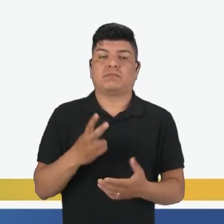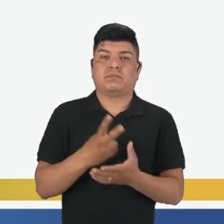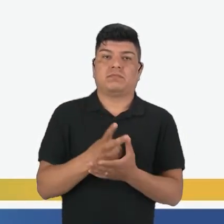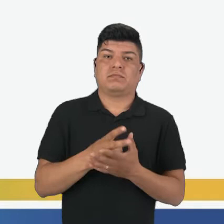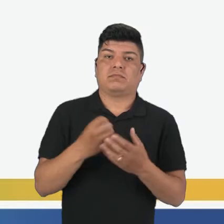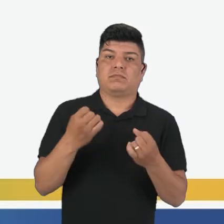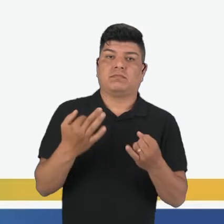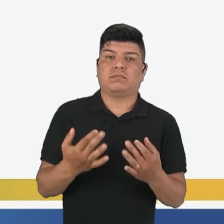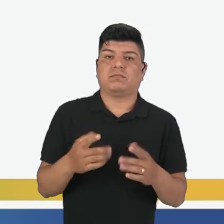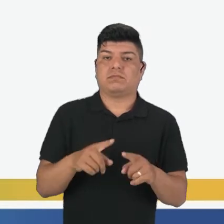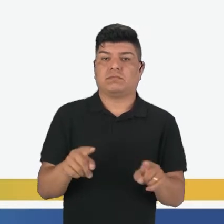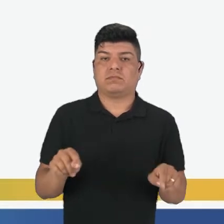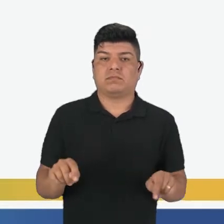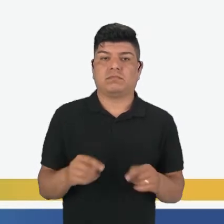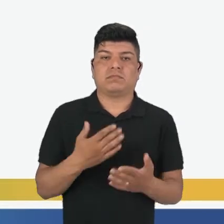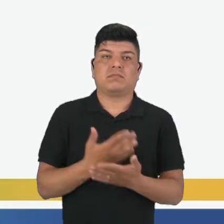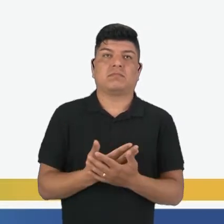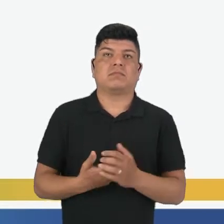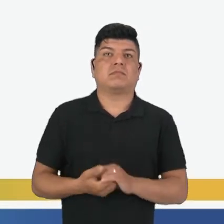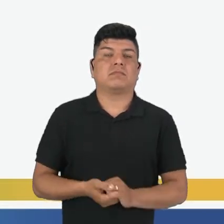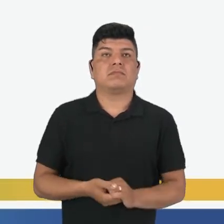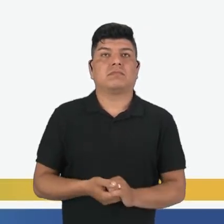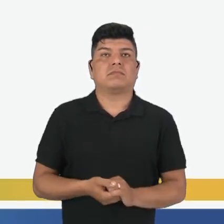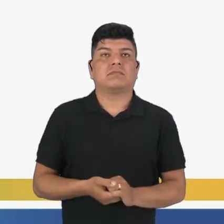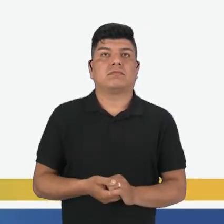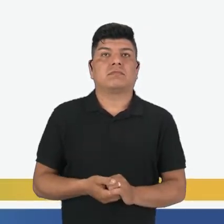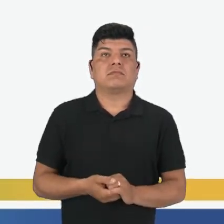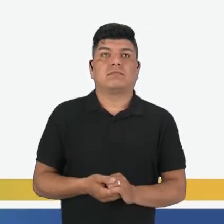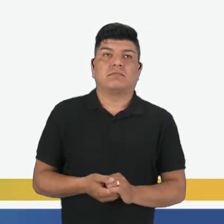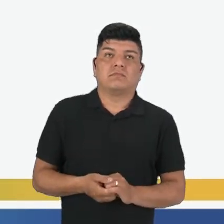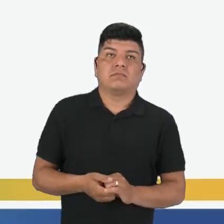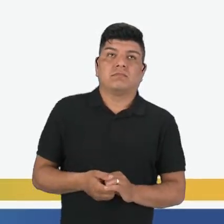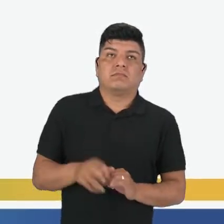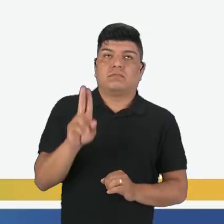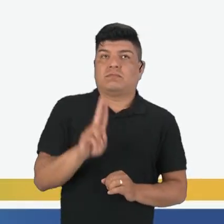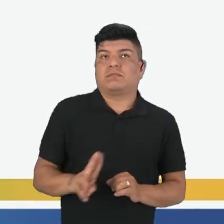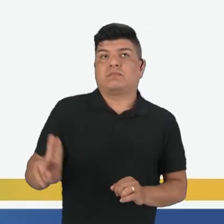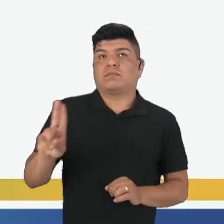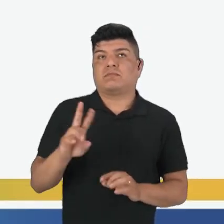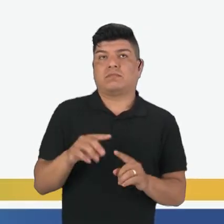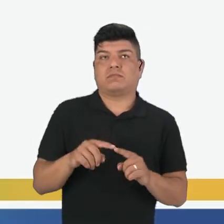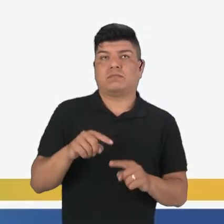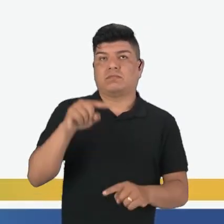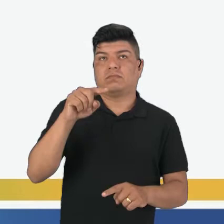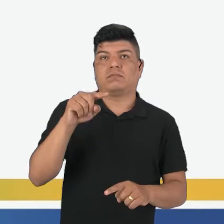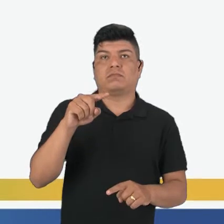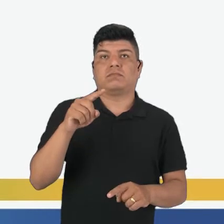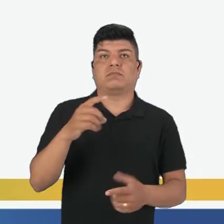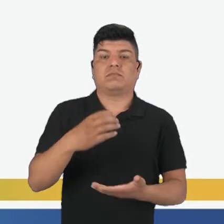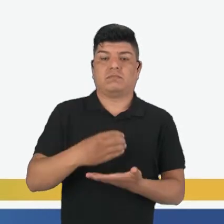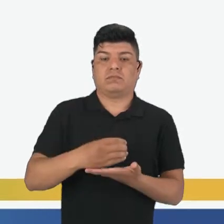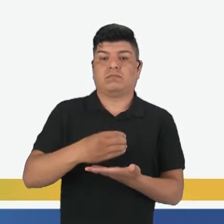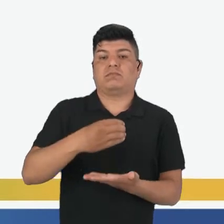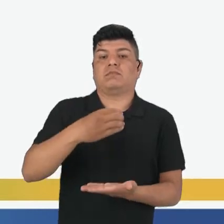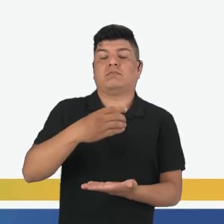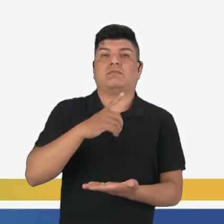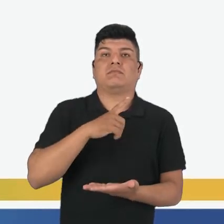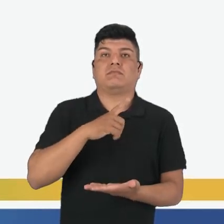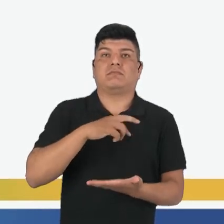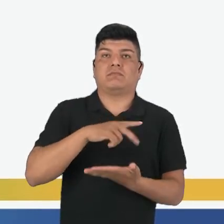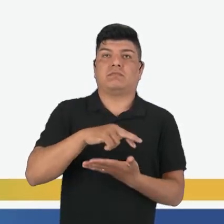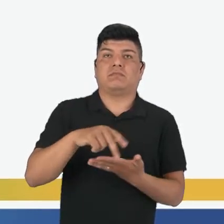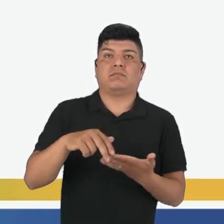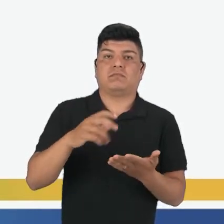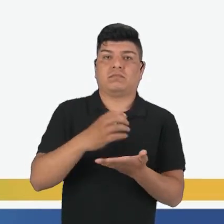muito aí na sala de aula. Instrumentos de medidas de capacidade. Nós usamos os litros, Por exemplo, nós temos aí